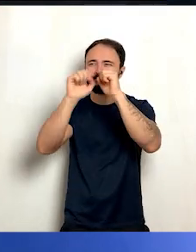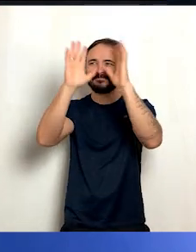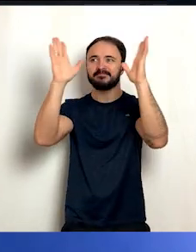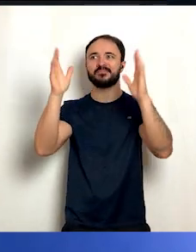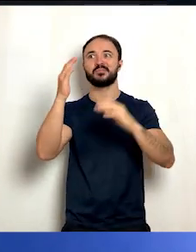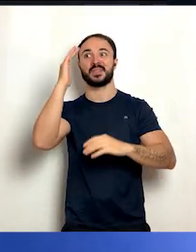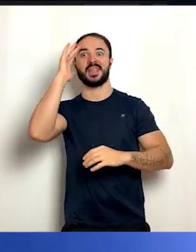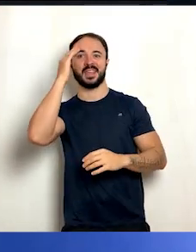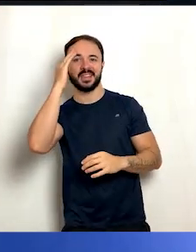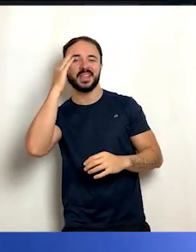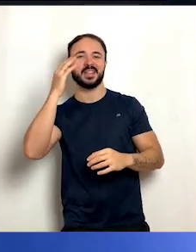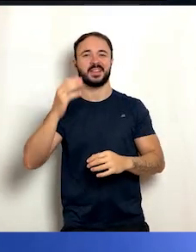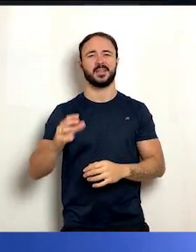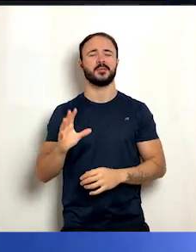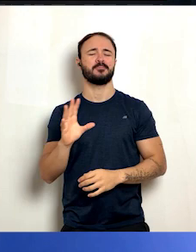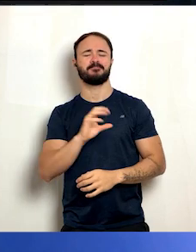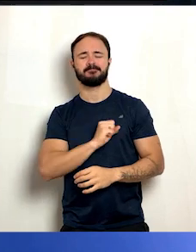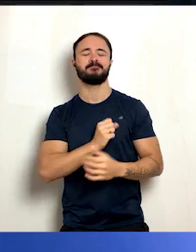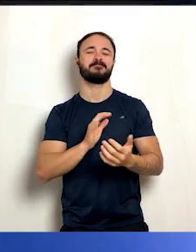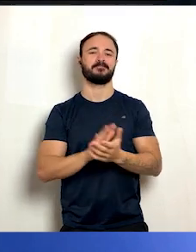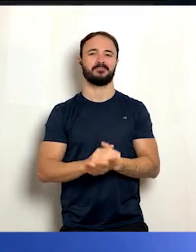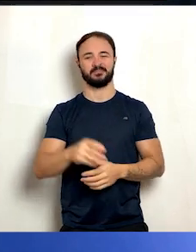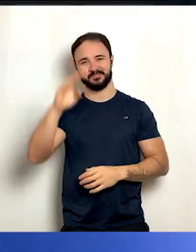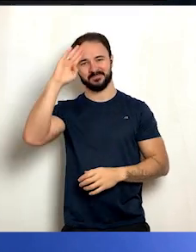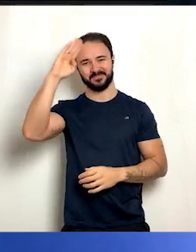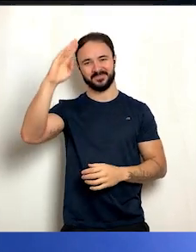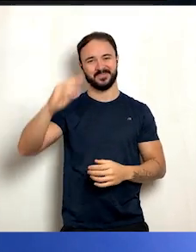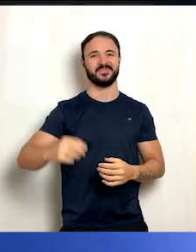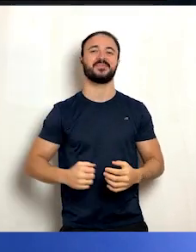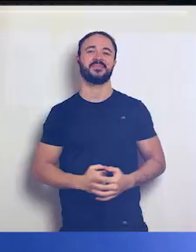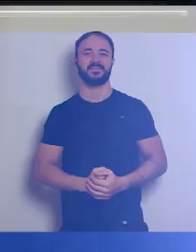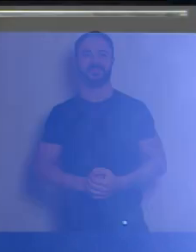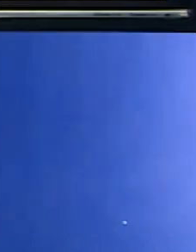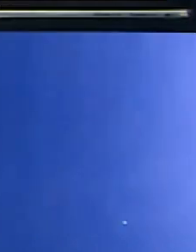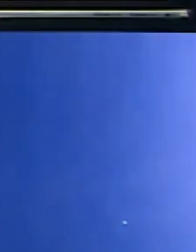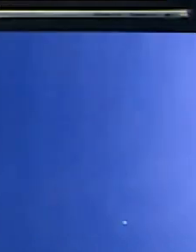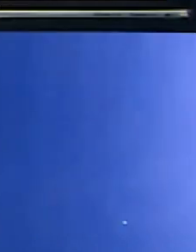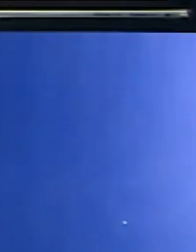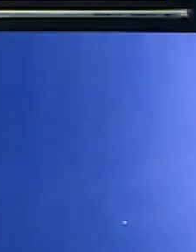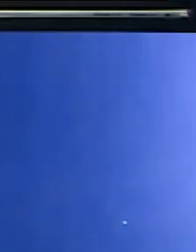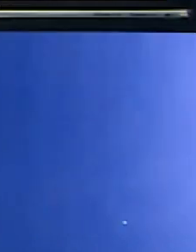que vocês tenham gostado, tenham aprendido e aguardo vocês na nossa próxima aula. Tchau, tchau!